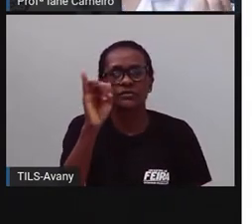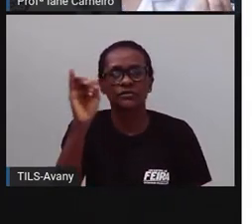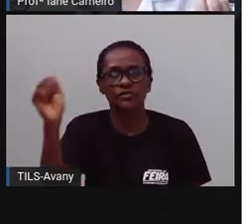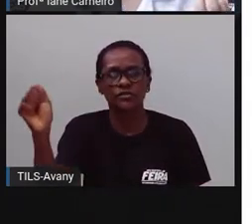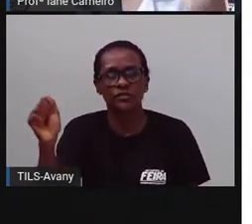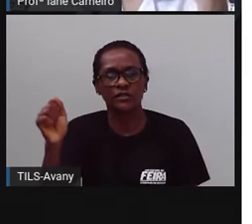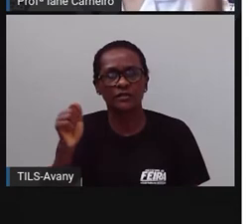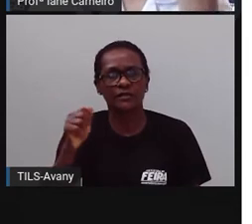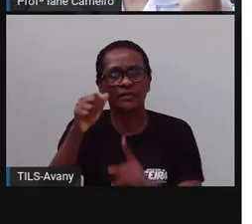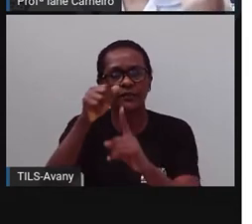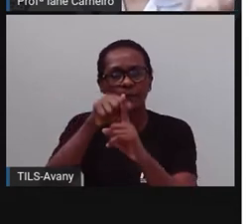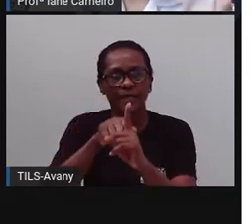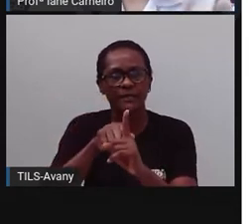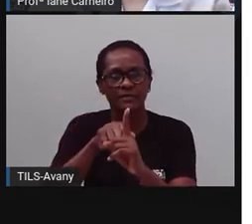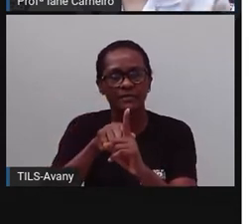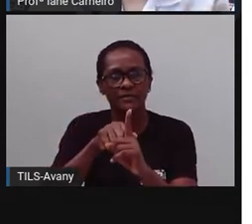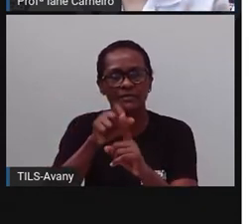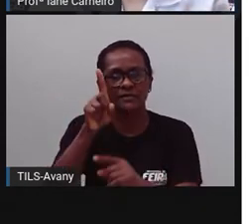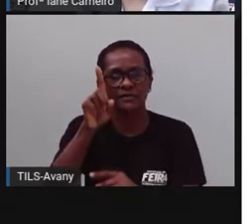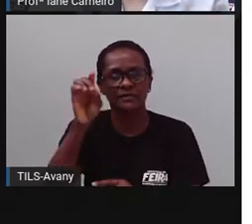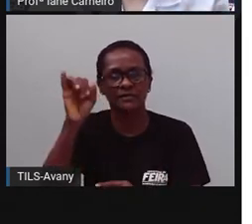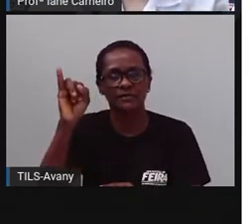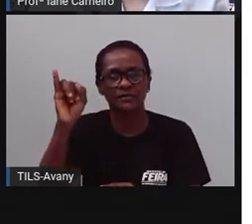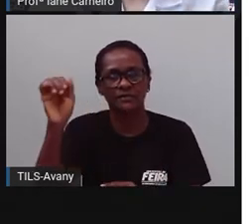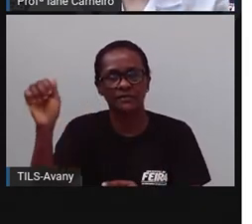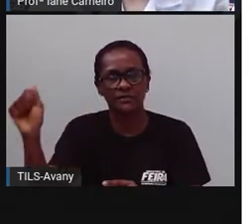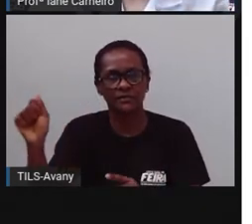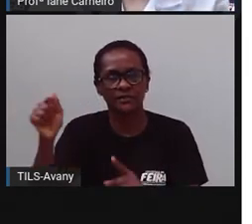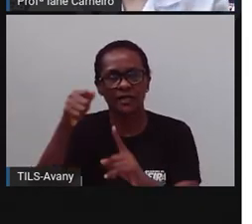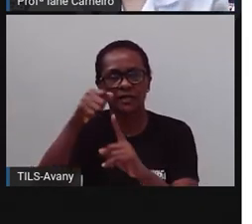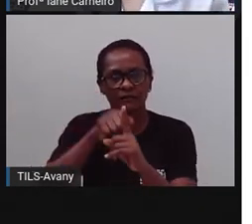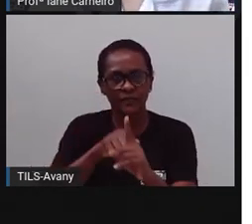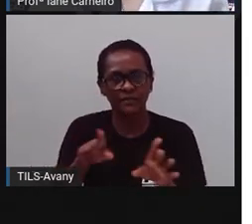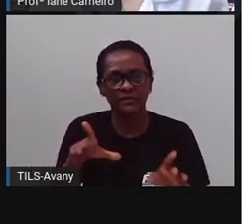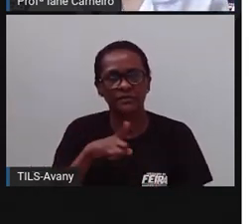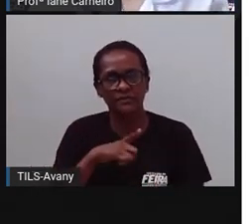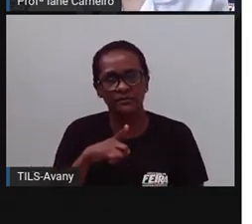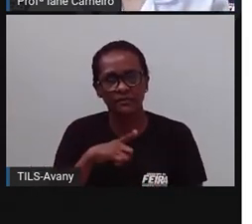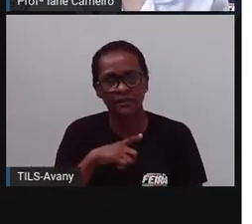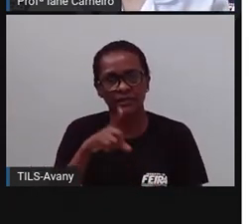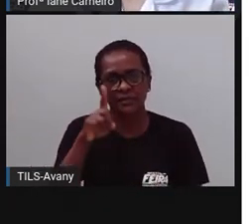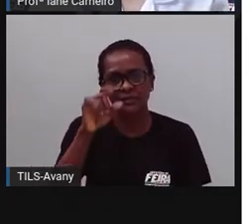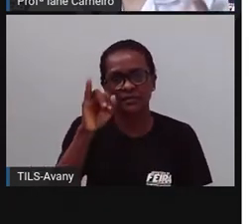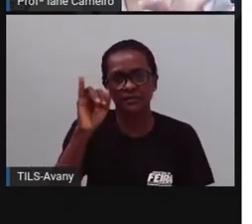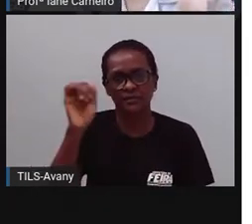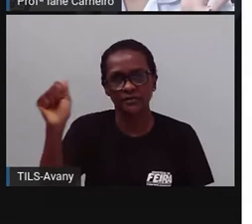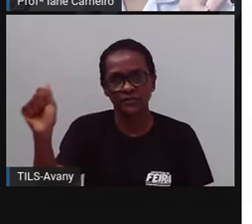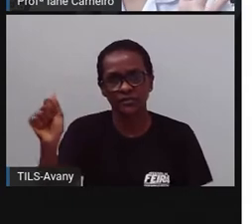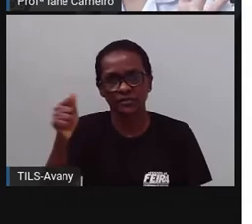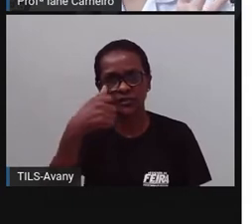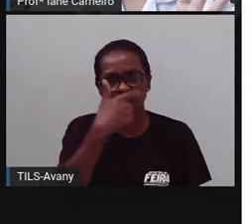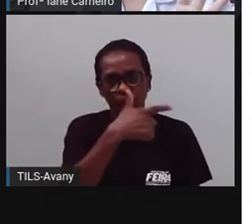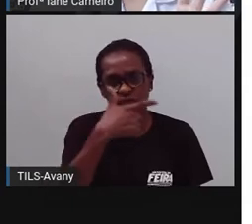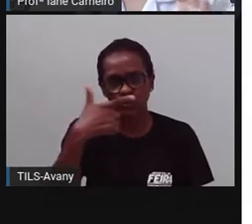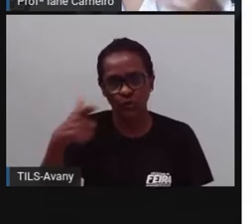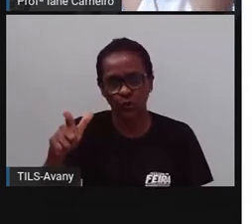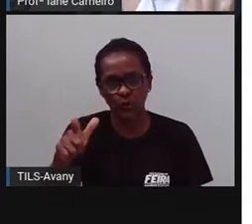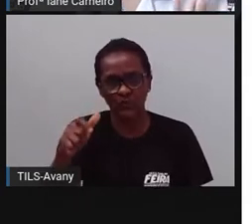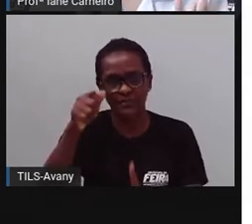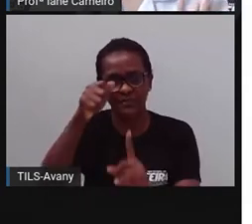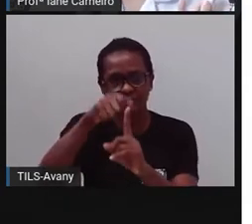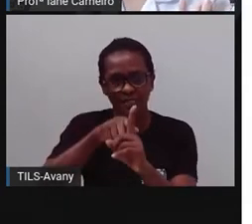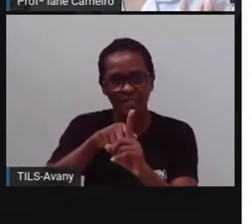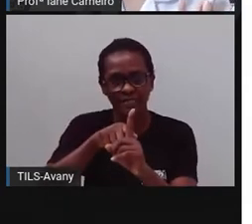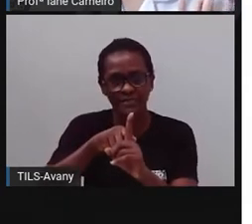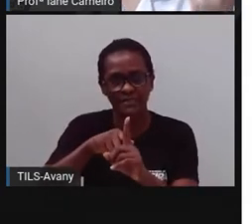e o beijo em que dá até que dia é a formatura de Augusto né E aqui ó o que que vai acontecer né